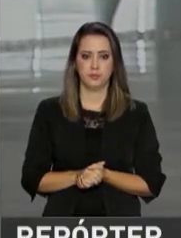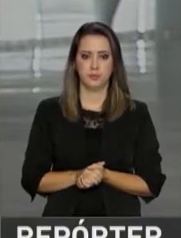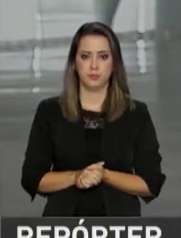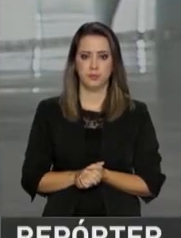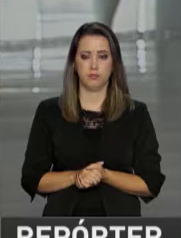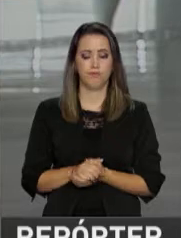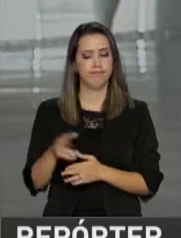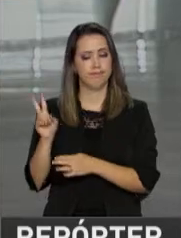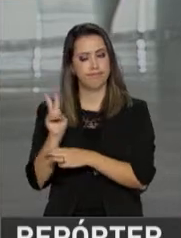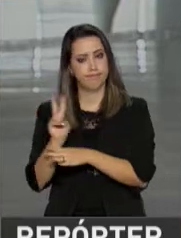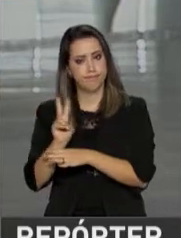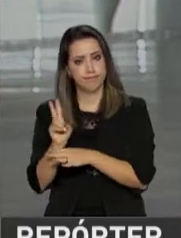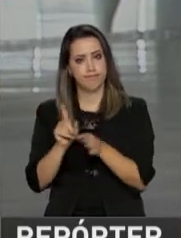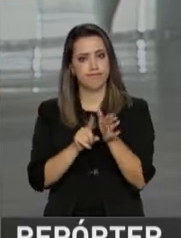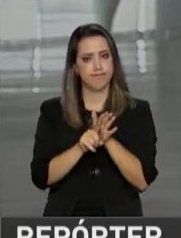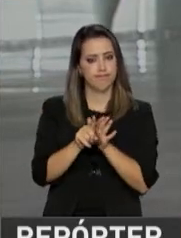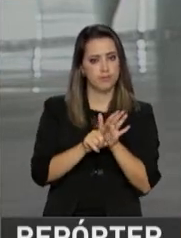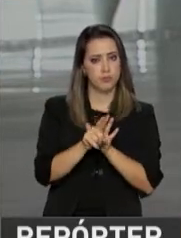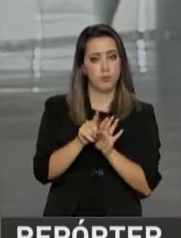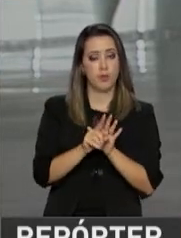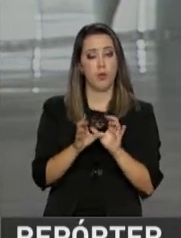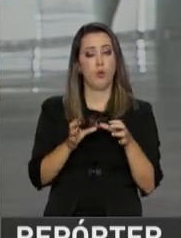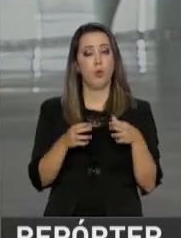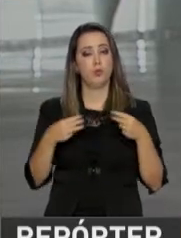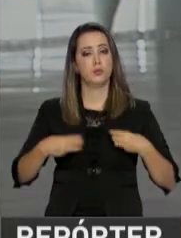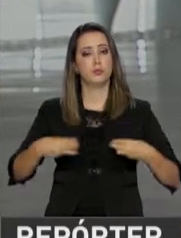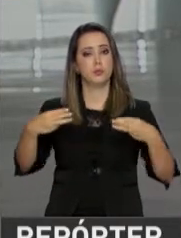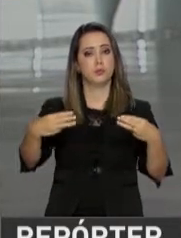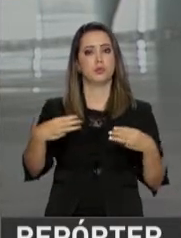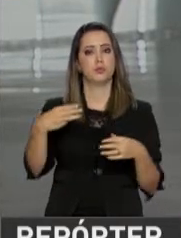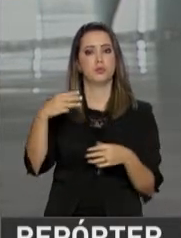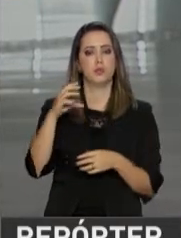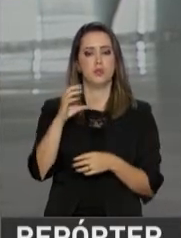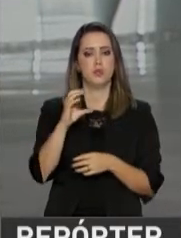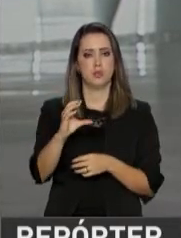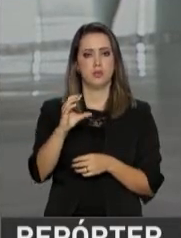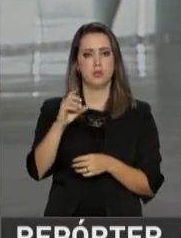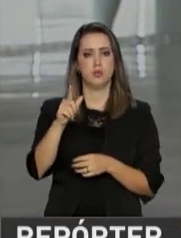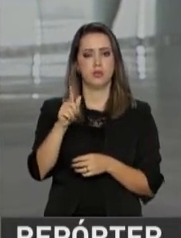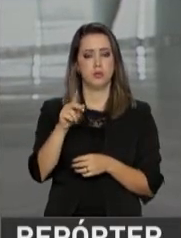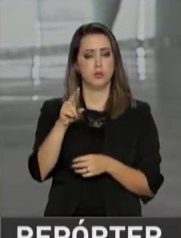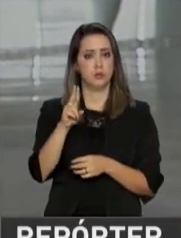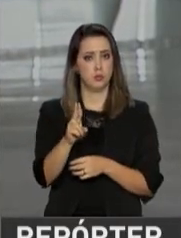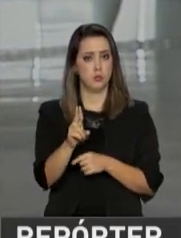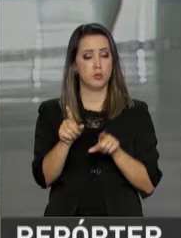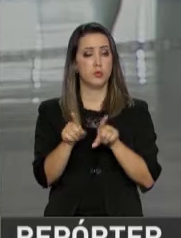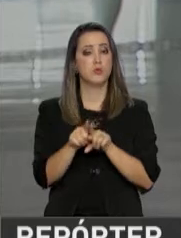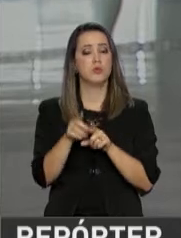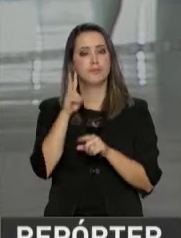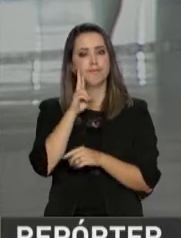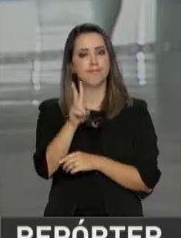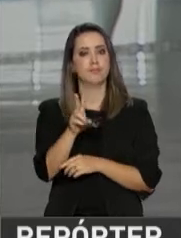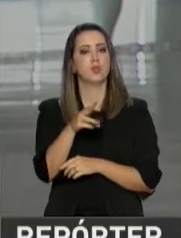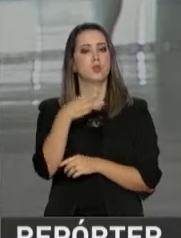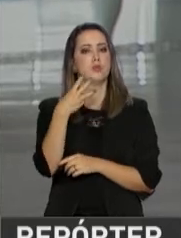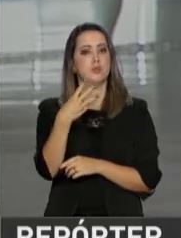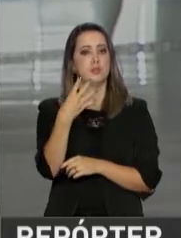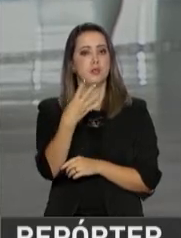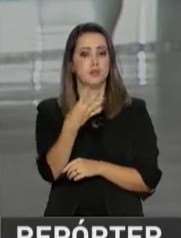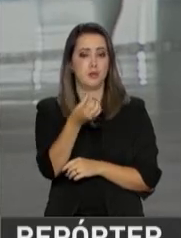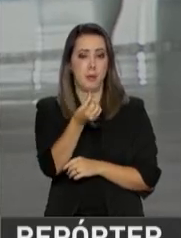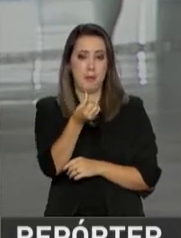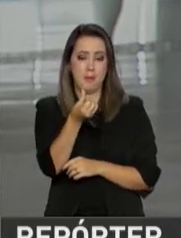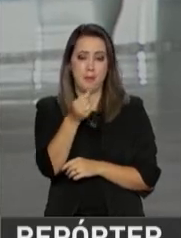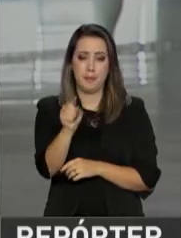na auditoria o ministério da transparência e controladoria geral da união identificou quase 346 mil famílias com